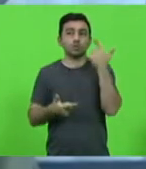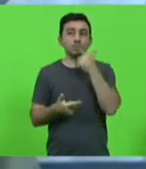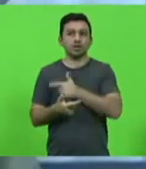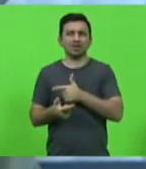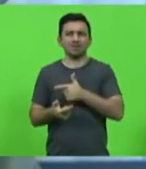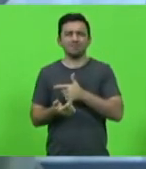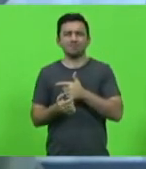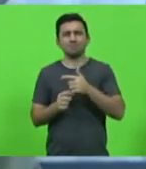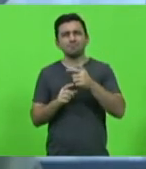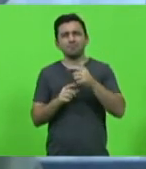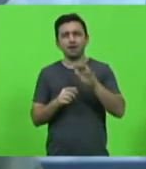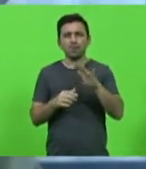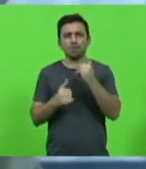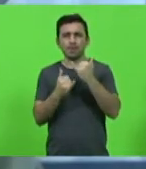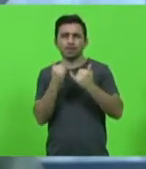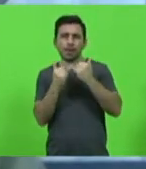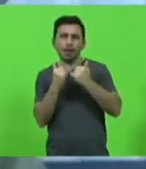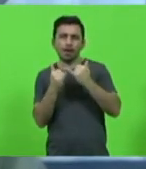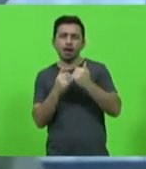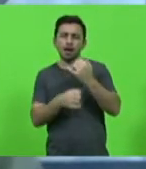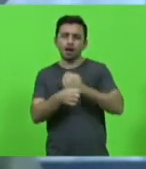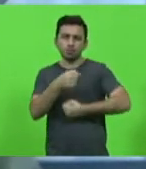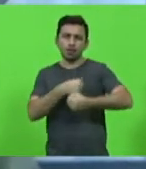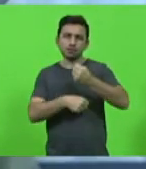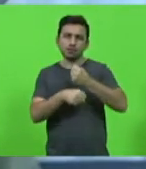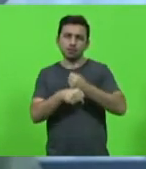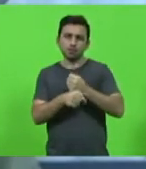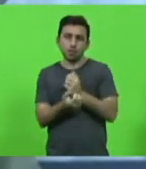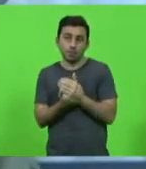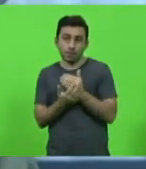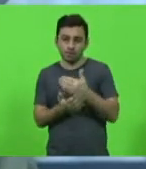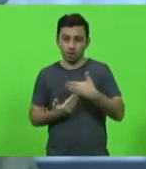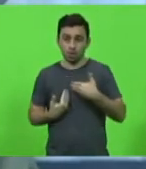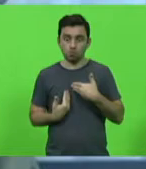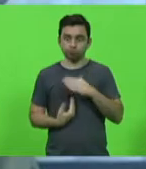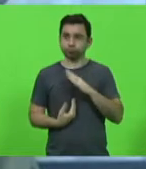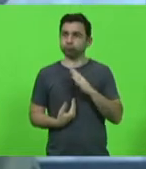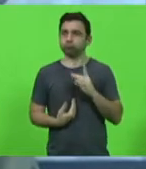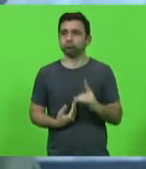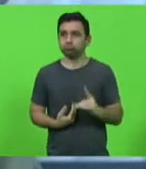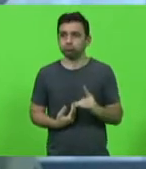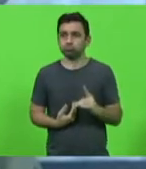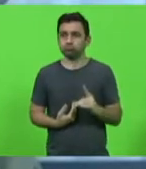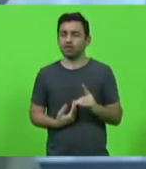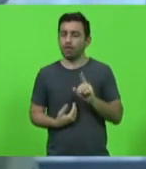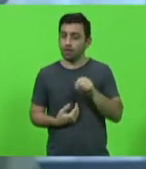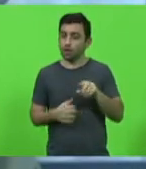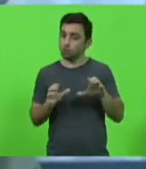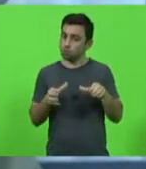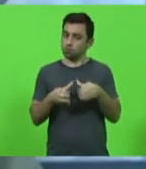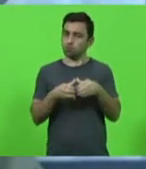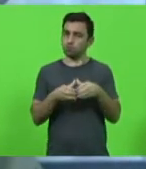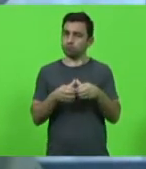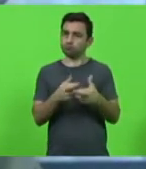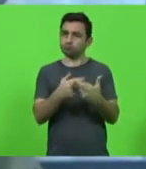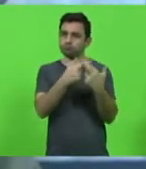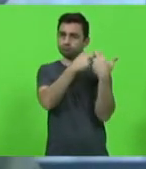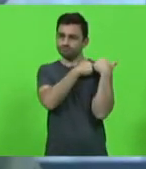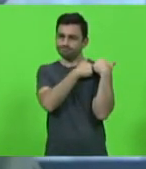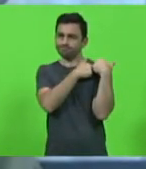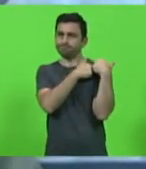ano passado, que eu coordeno em nome da bancada feminina, e que é o grupo responsável por tirar do